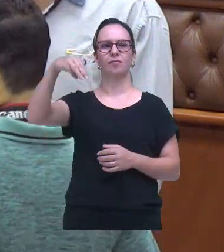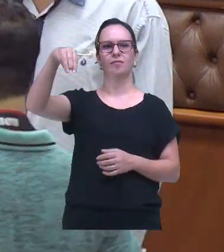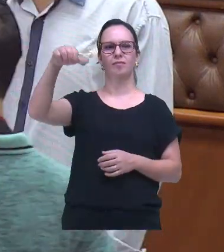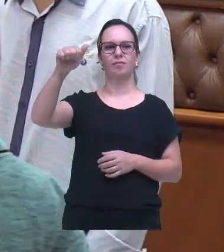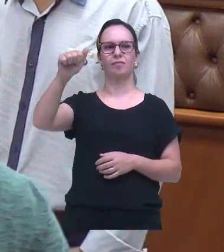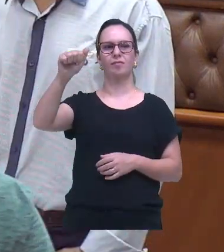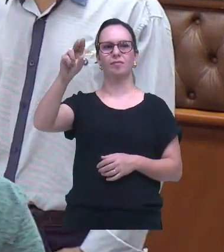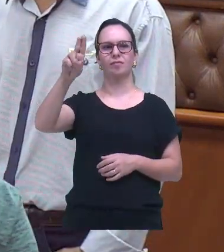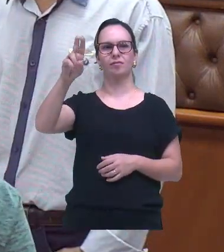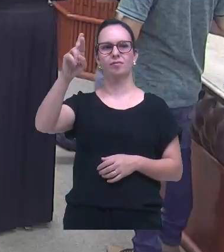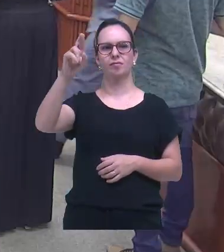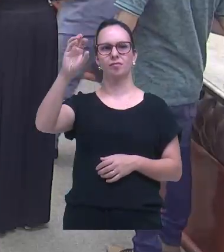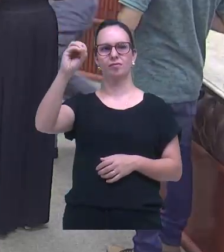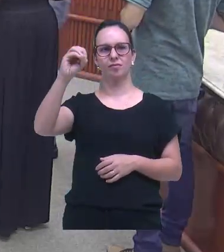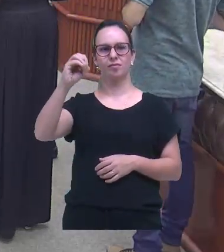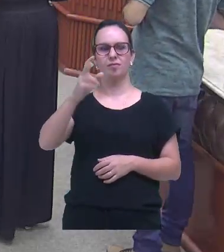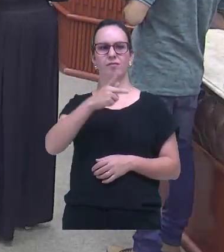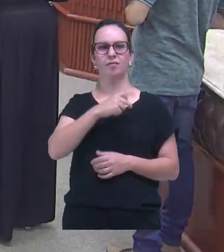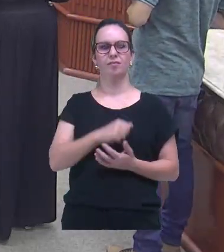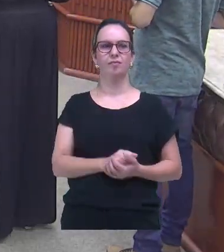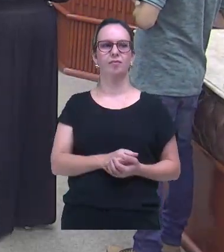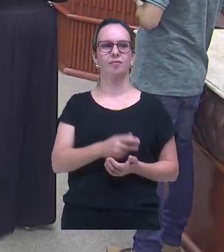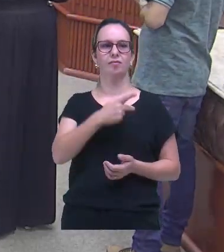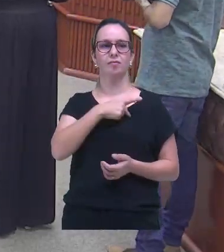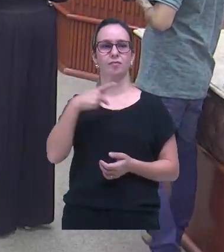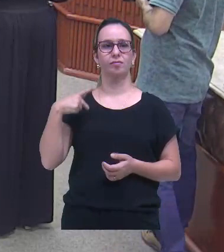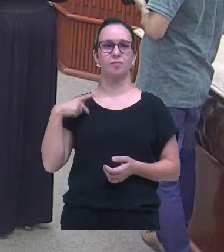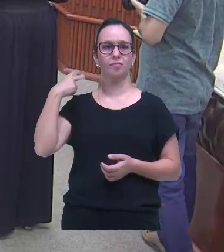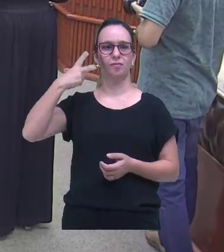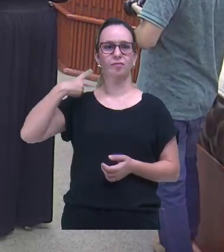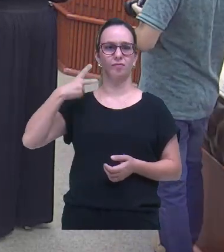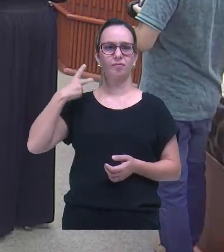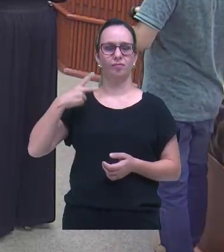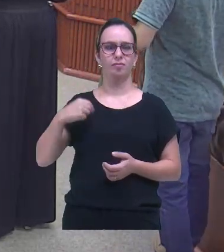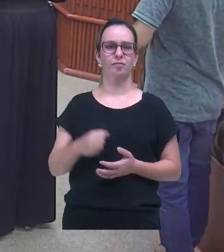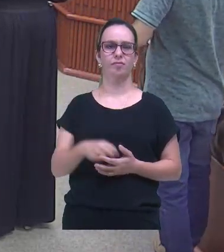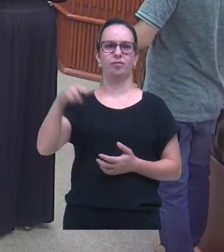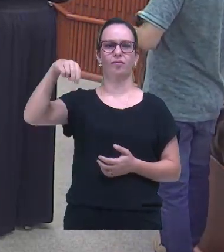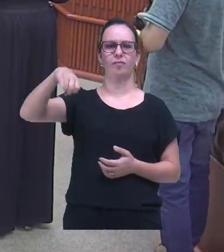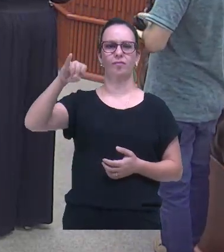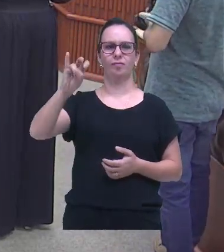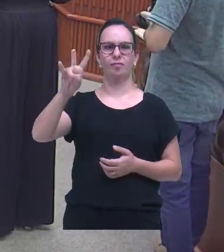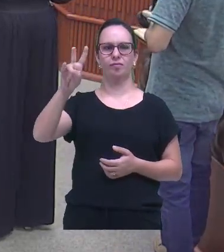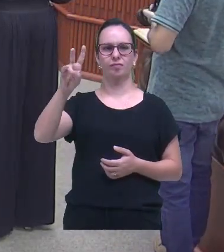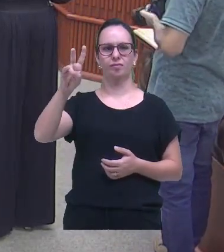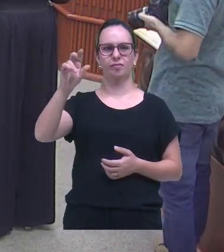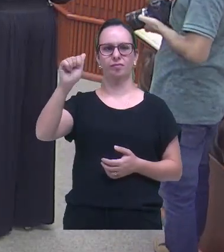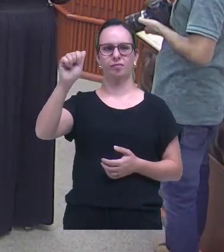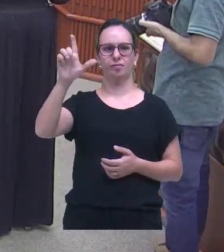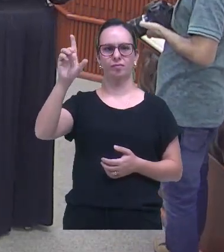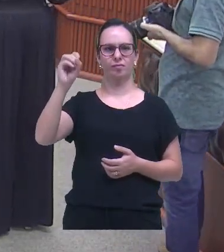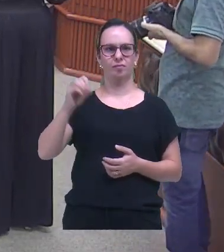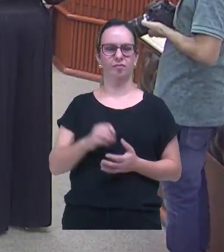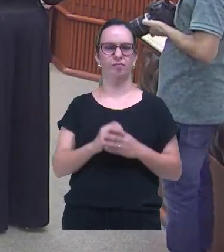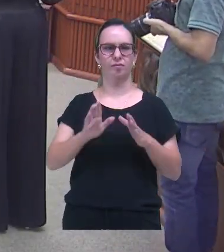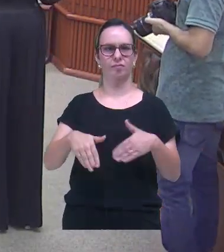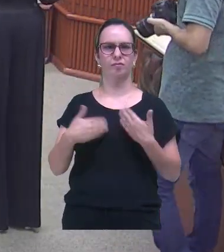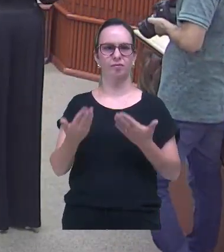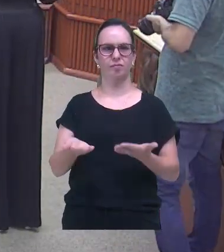Lima e o vereador Nivaldo dos Santos para fazer a entrega da medalha ao senhor Joel Jacinto de Souza.